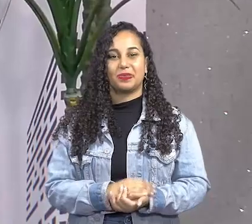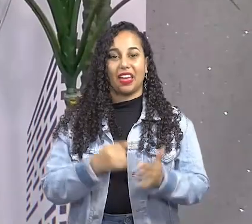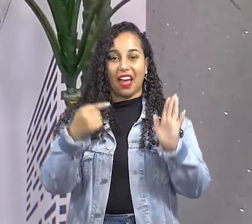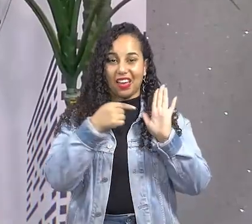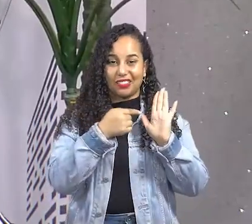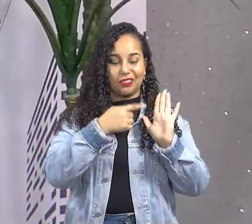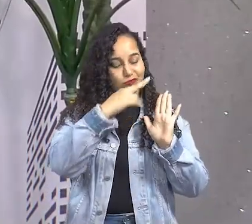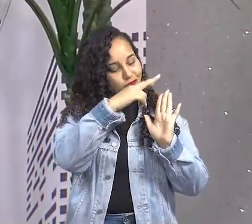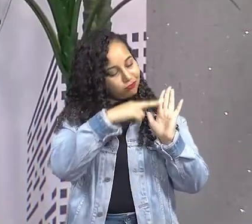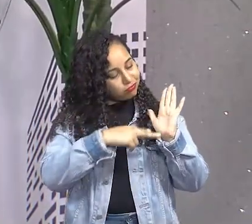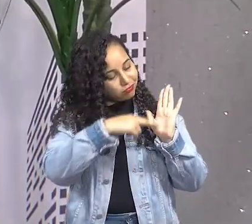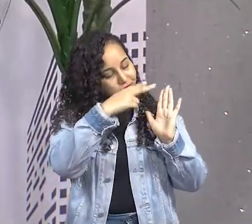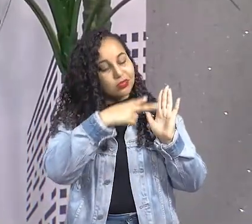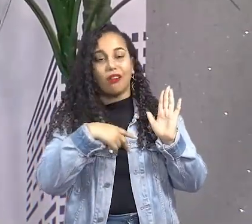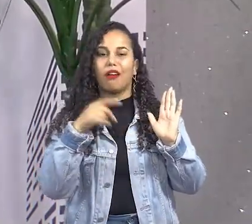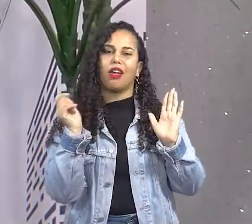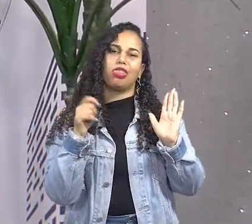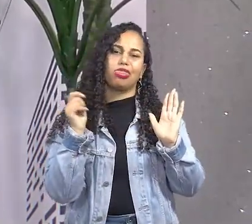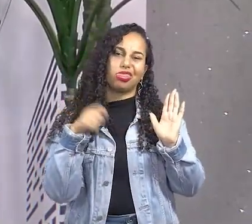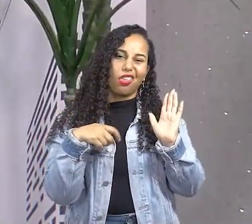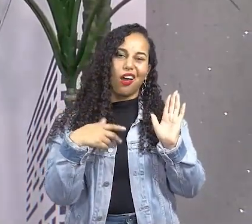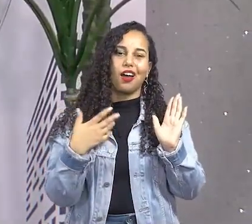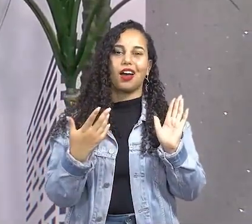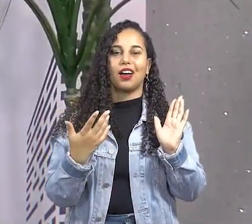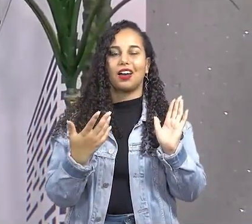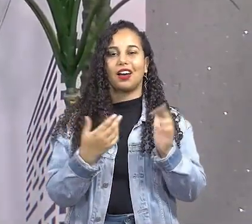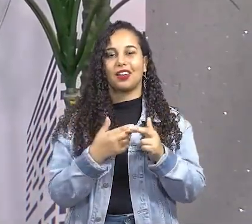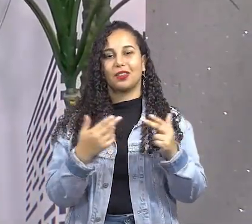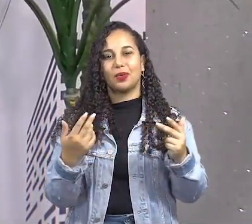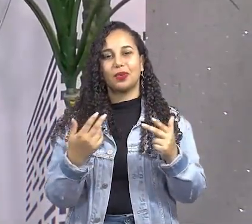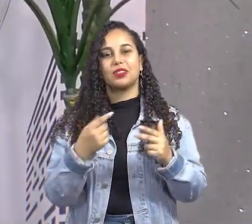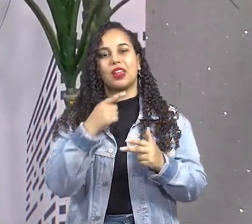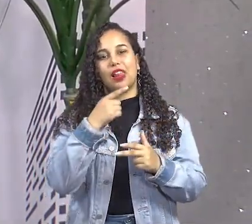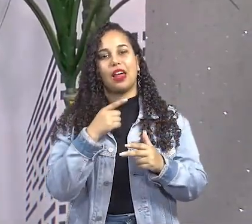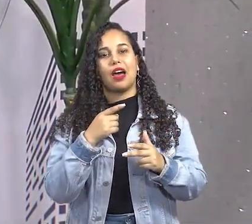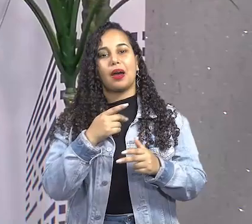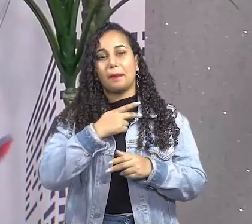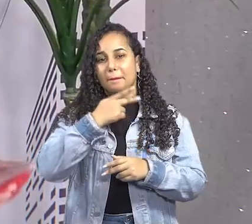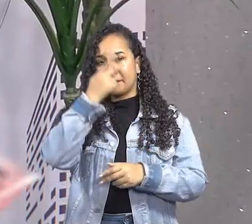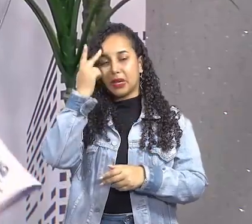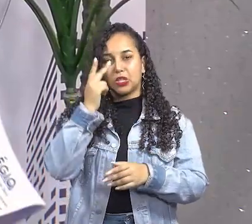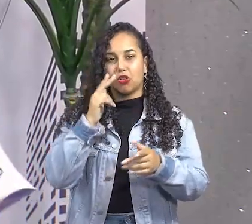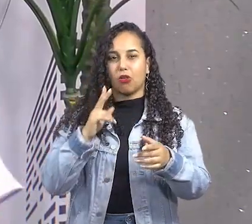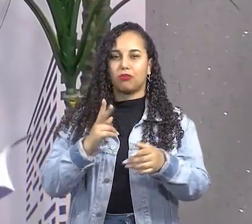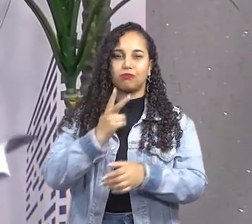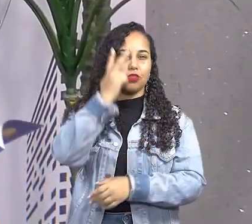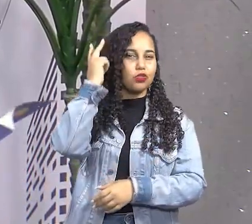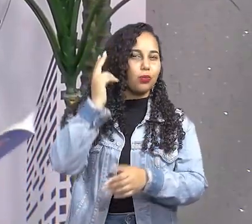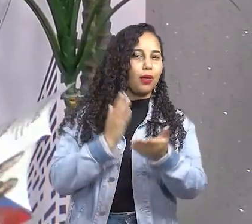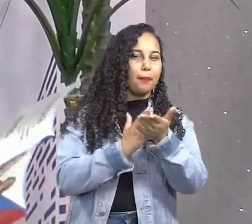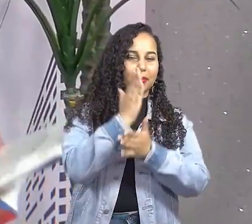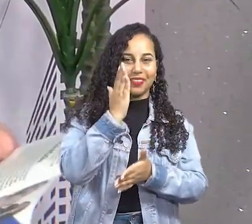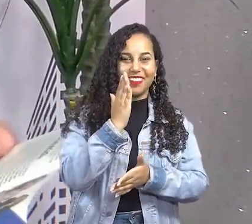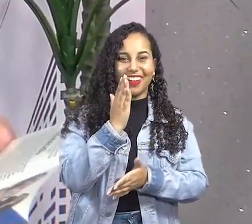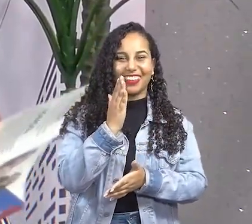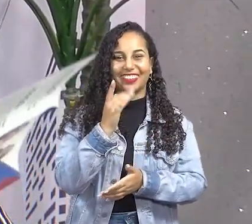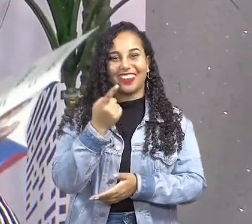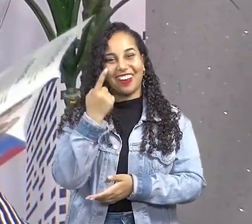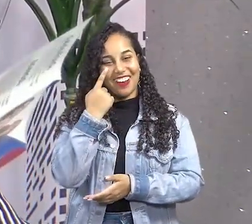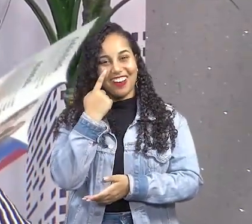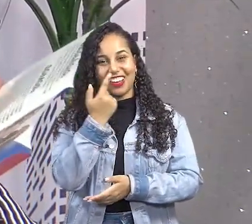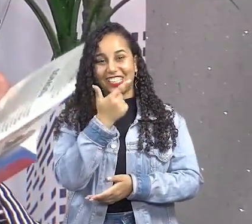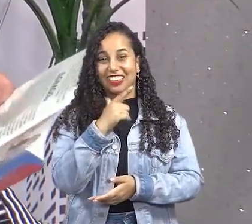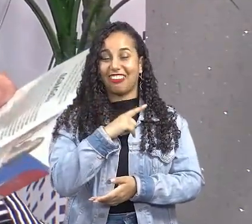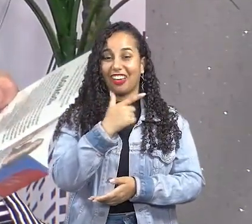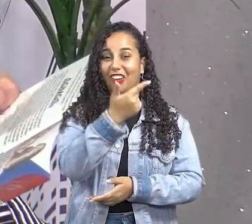no folder você encontra os cursos que as pessoas passaram aí, os cursos que elas estão fazendo na faculdade, que